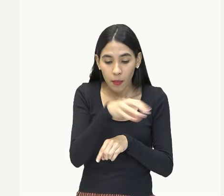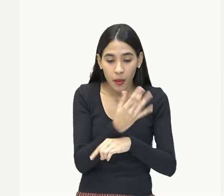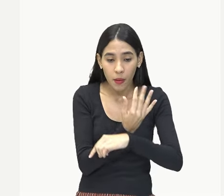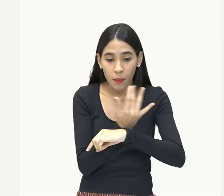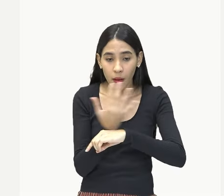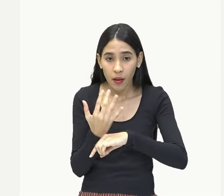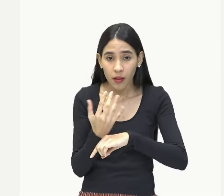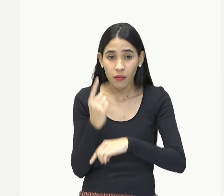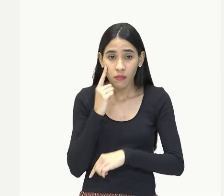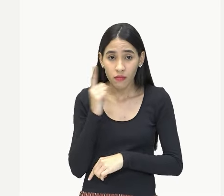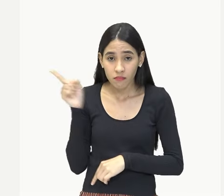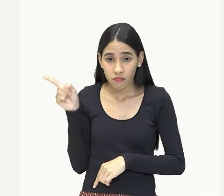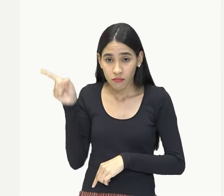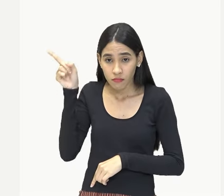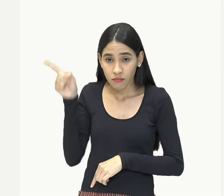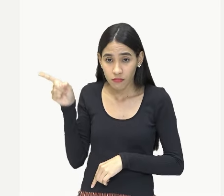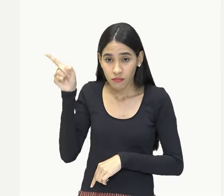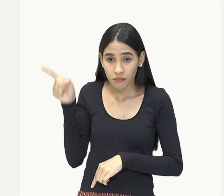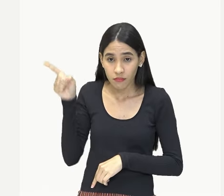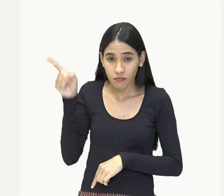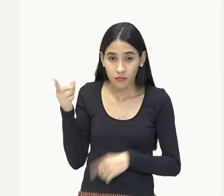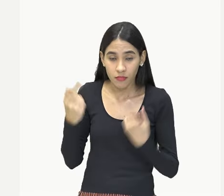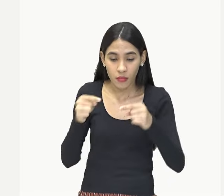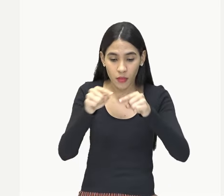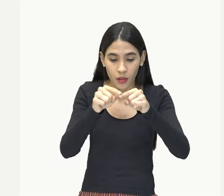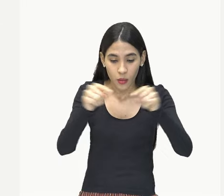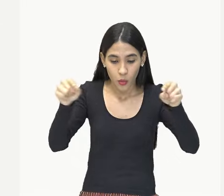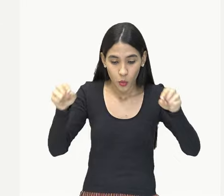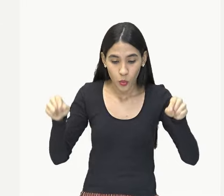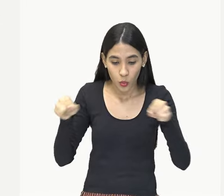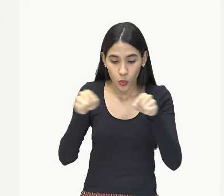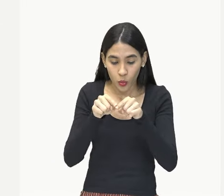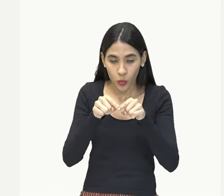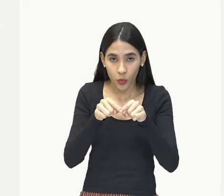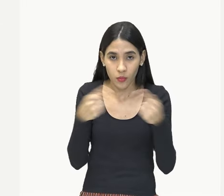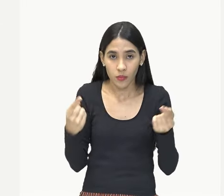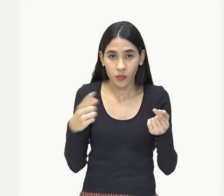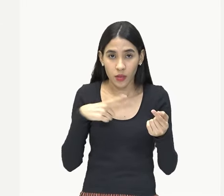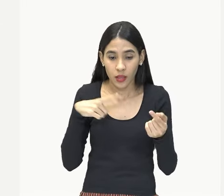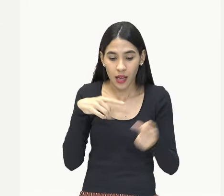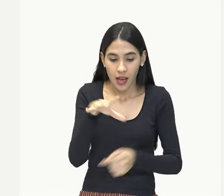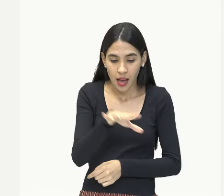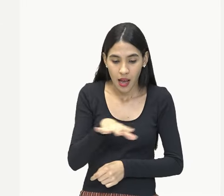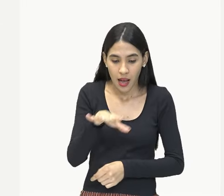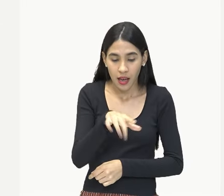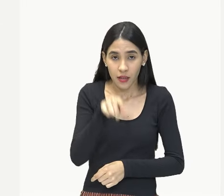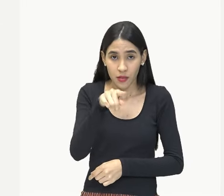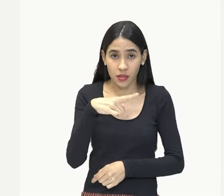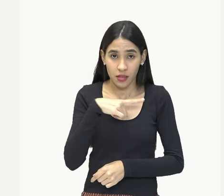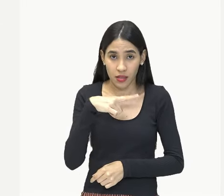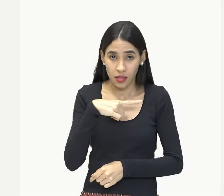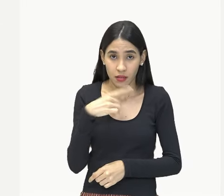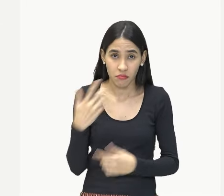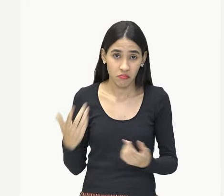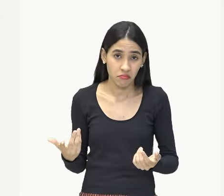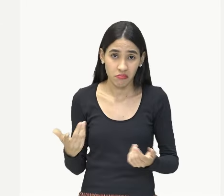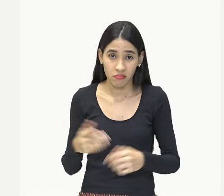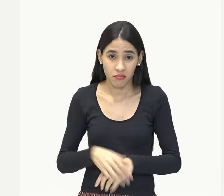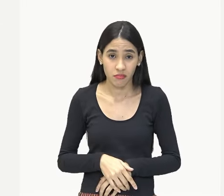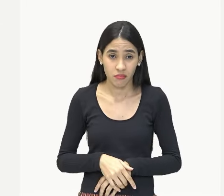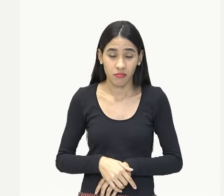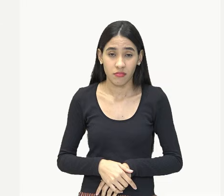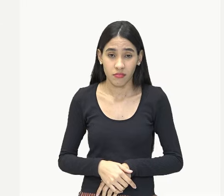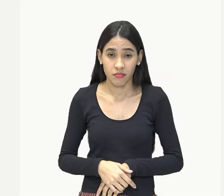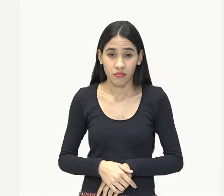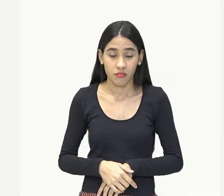vamos supor, seja esse. O terreno que você tem, ali a área que você tem, não é? É este.